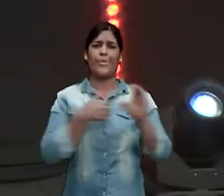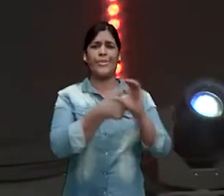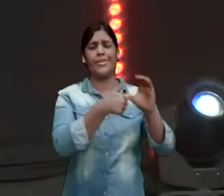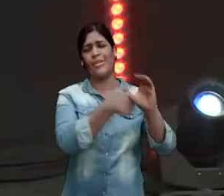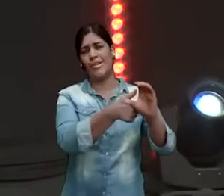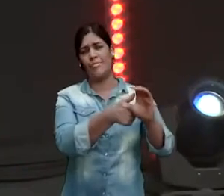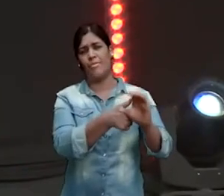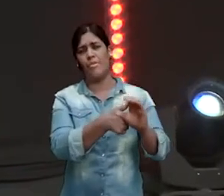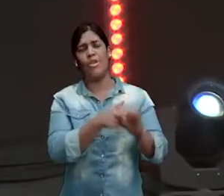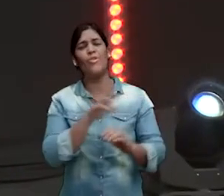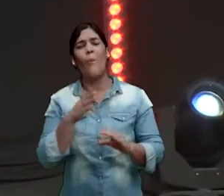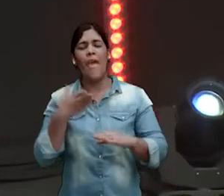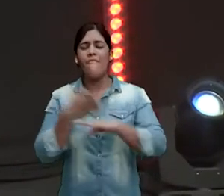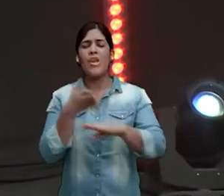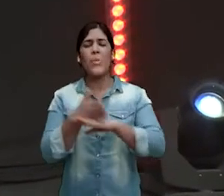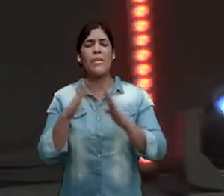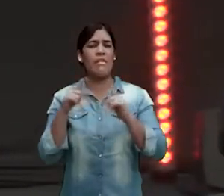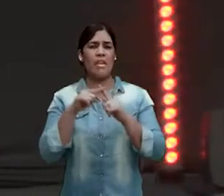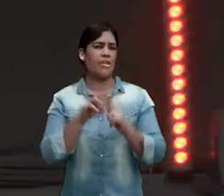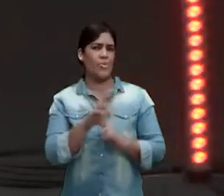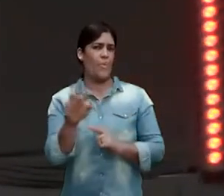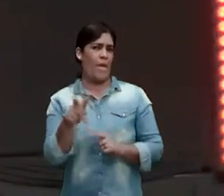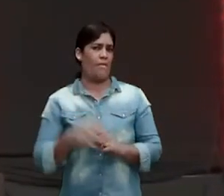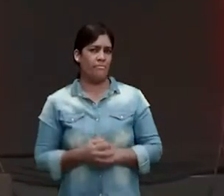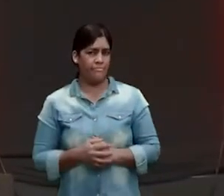frequenta igreja O cristianismo não tá em você